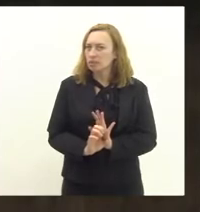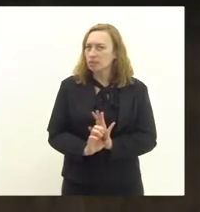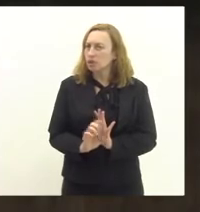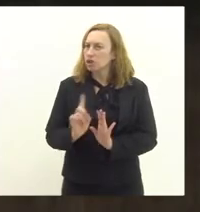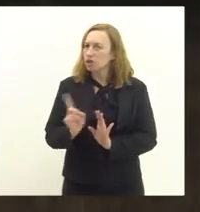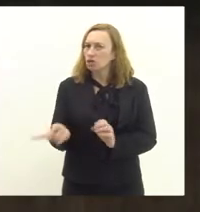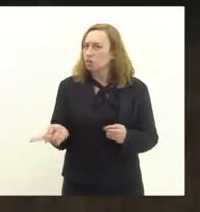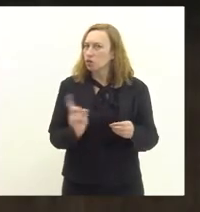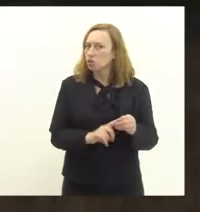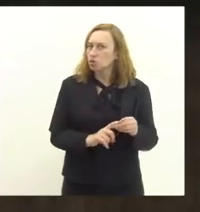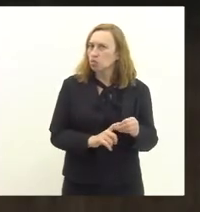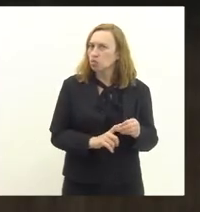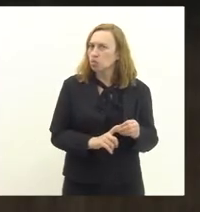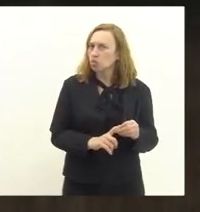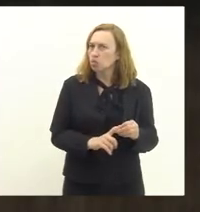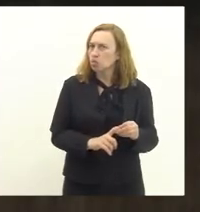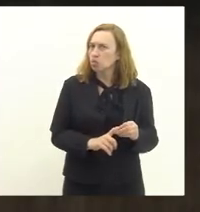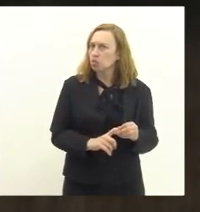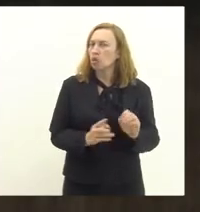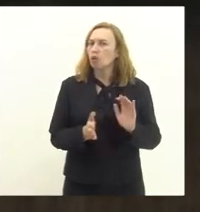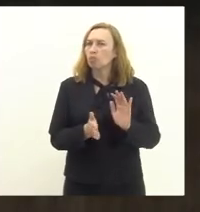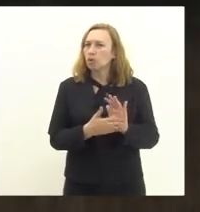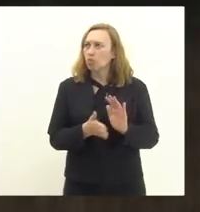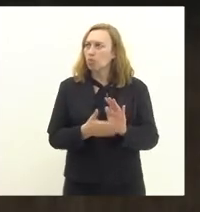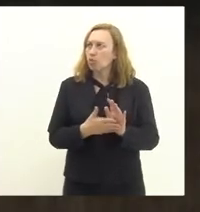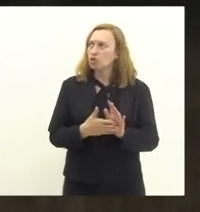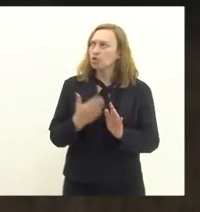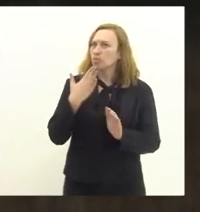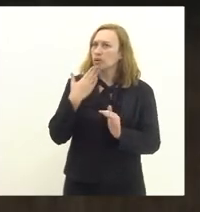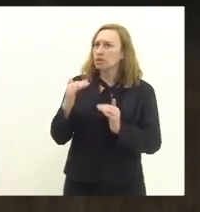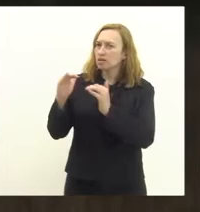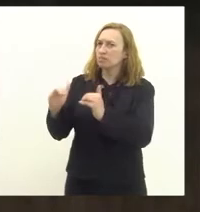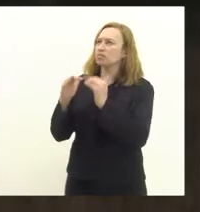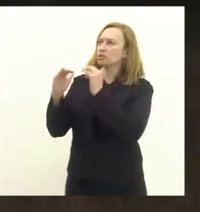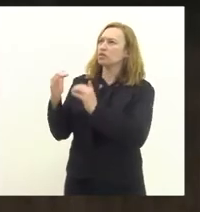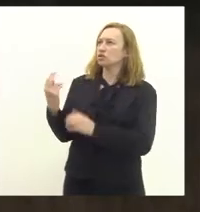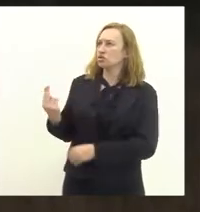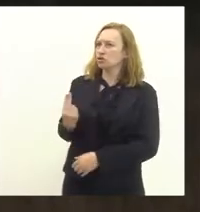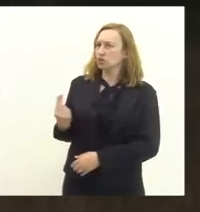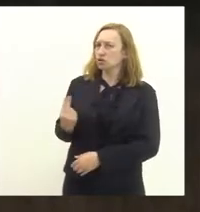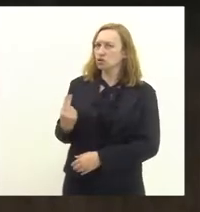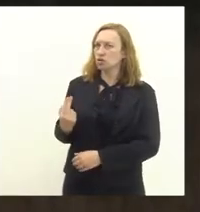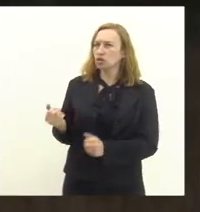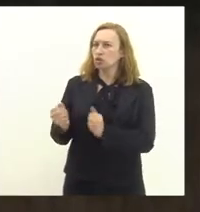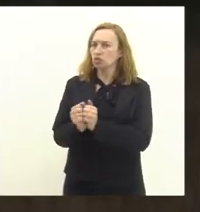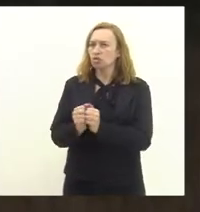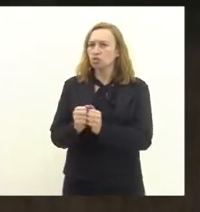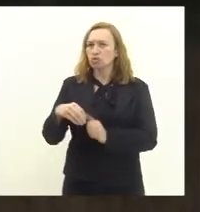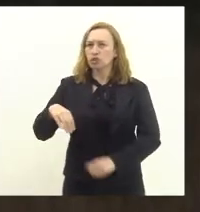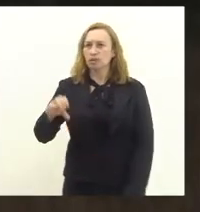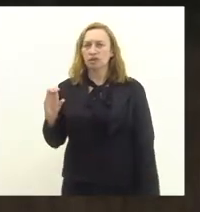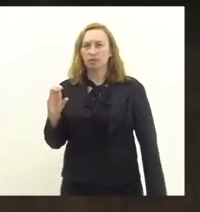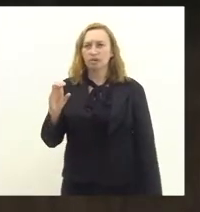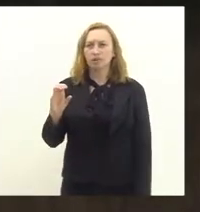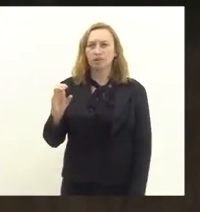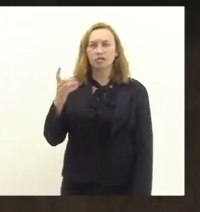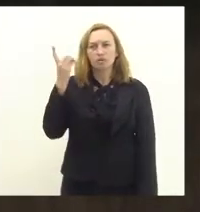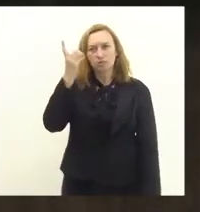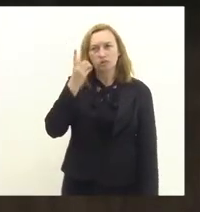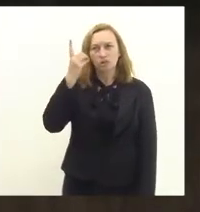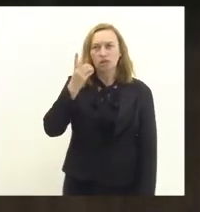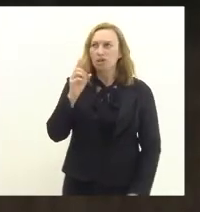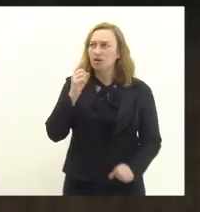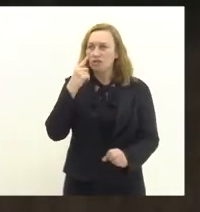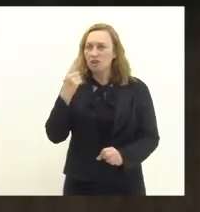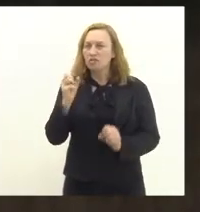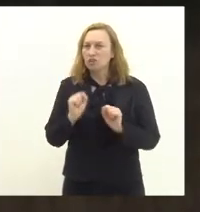e não voltou. Tem um, inclusive, que eu propus que Vossa Excelência fosse coautor conosco e com o deputado Carlos Mink. Queria deixar com Vossa Excelência para ver se é possível a gente